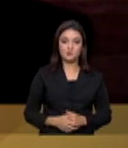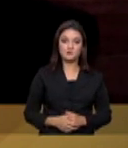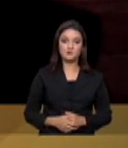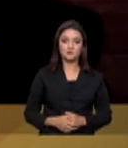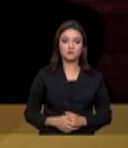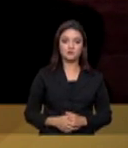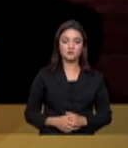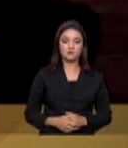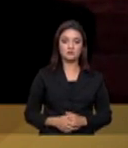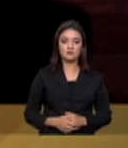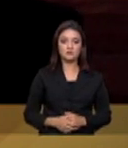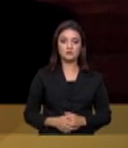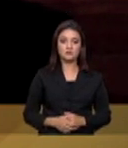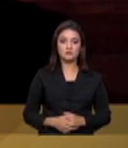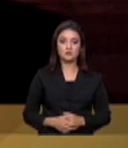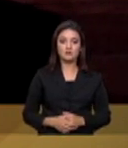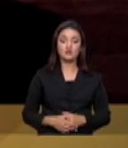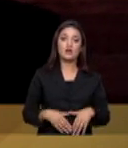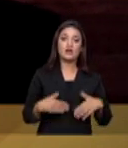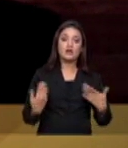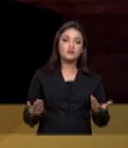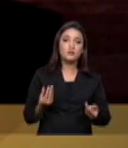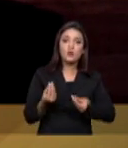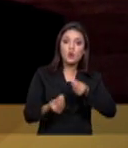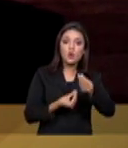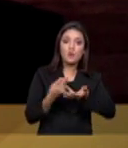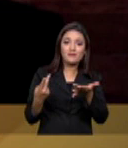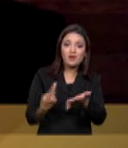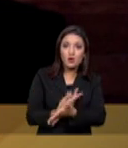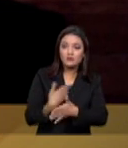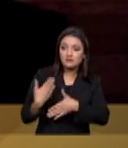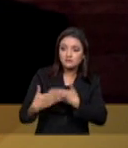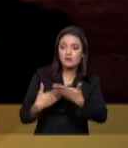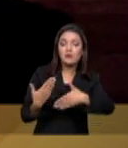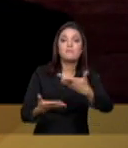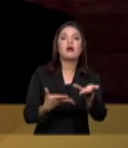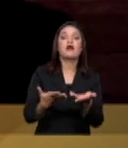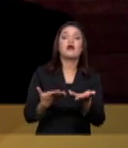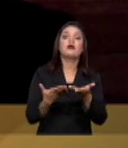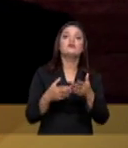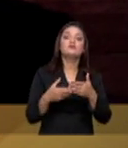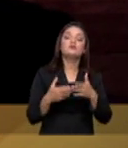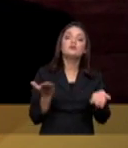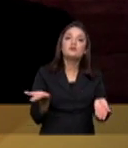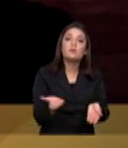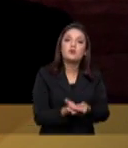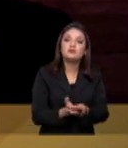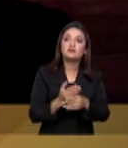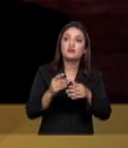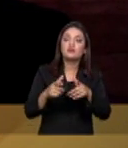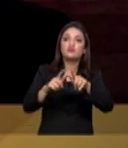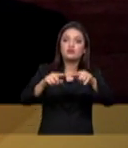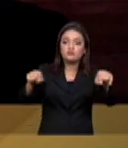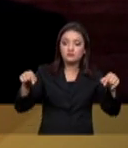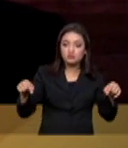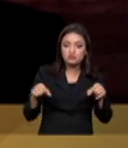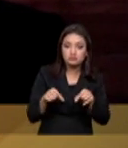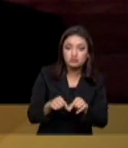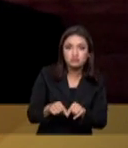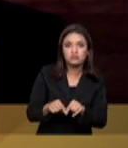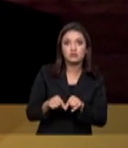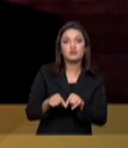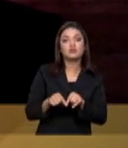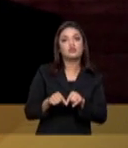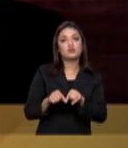dos processos de demarcação judicializadas ou não bem como os incidentes